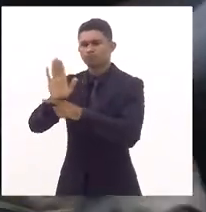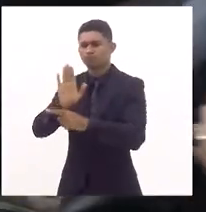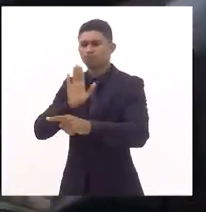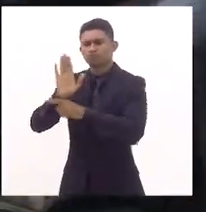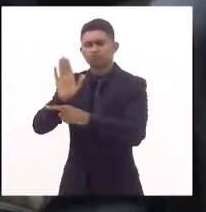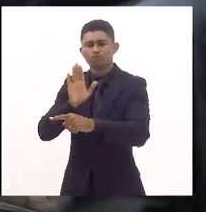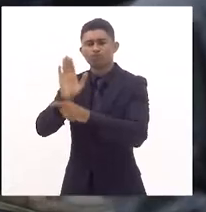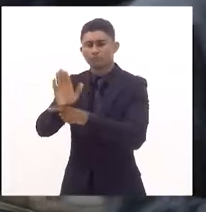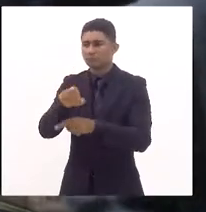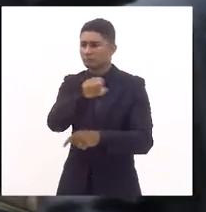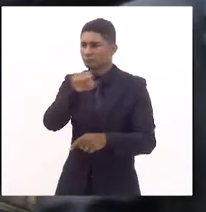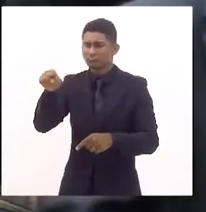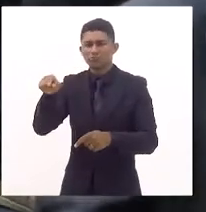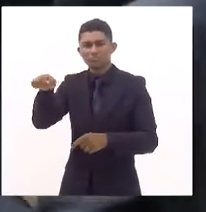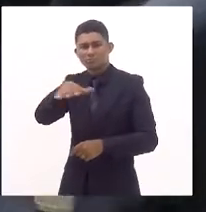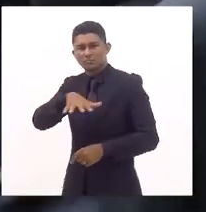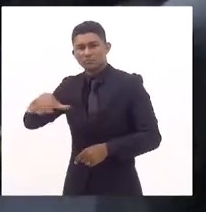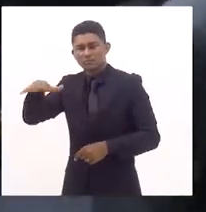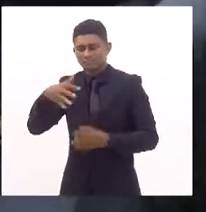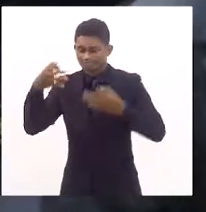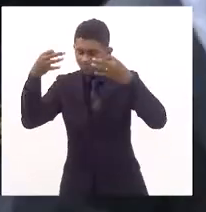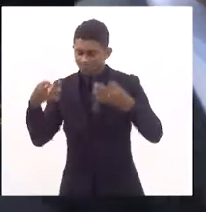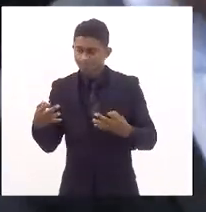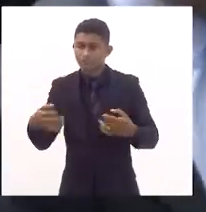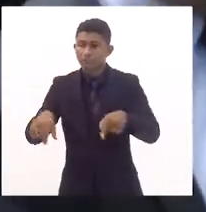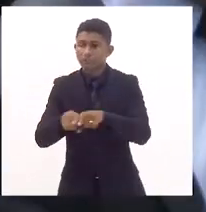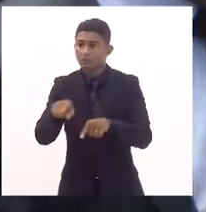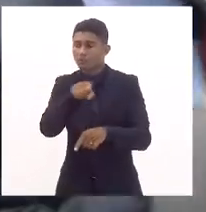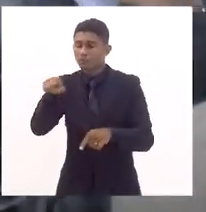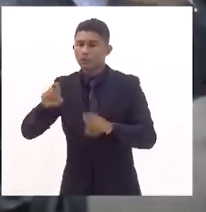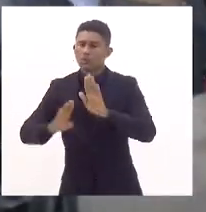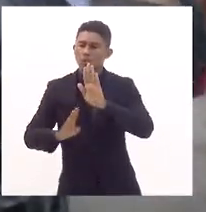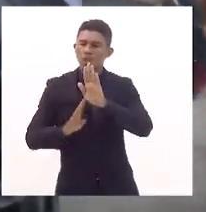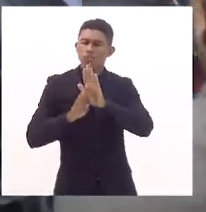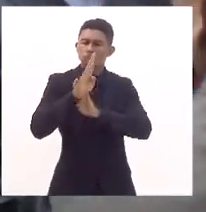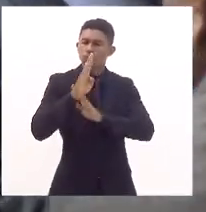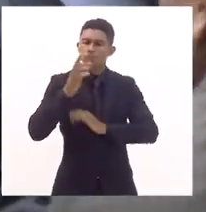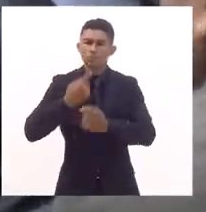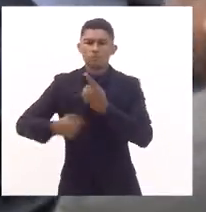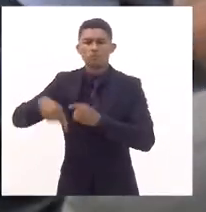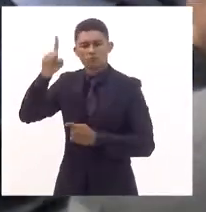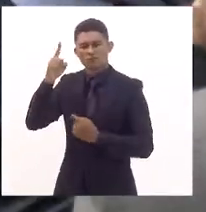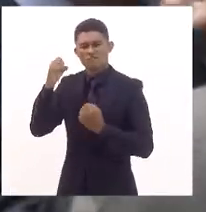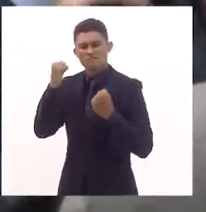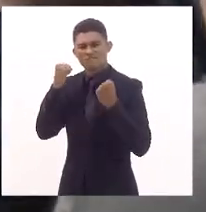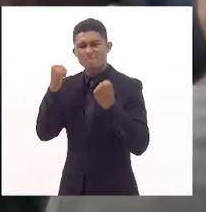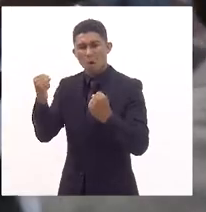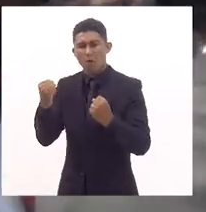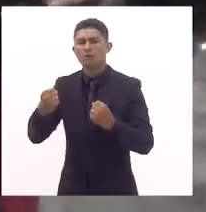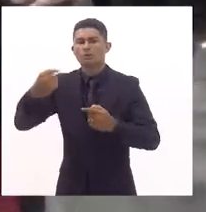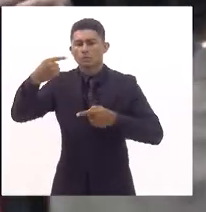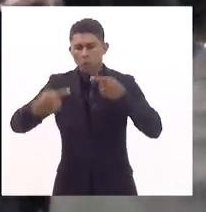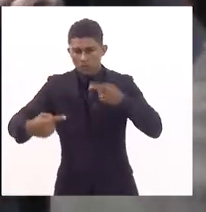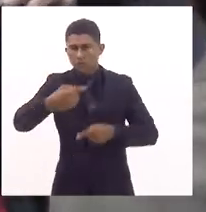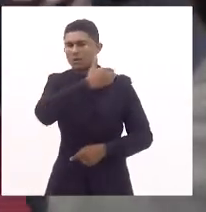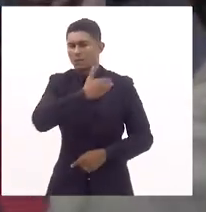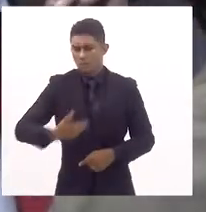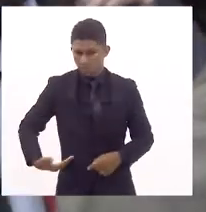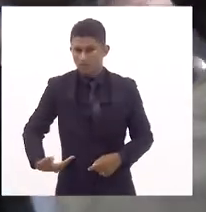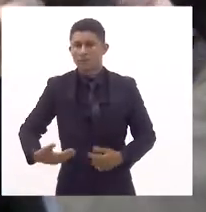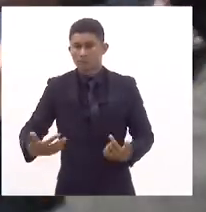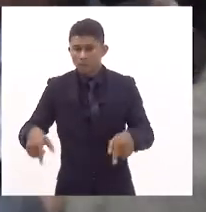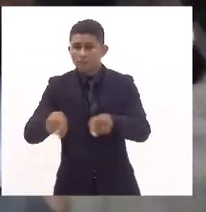essa dignidade, para o crescimento, para o fortalecimento dessa política pública,